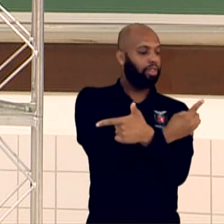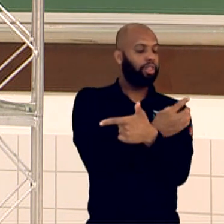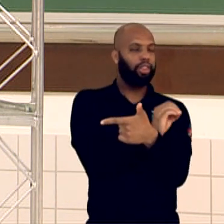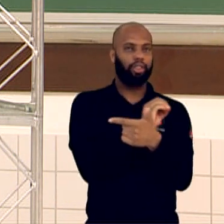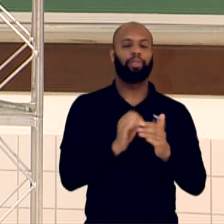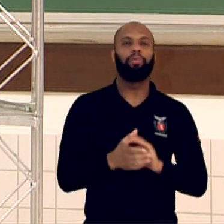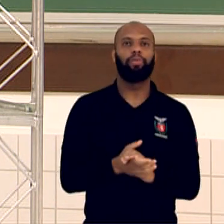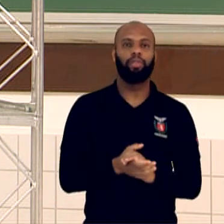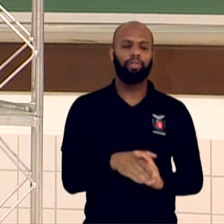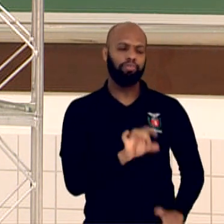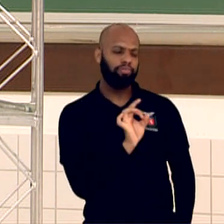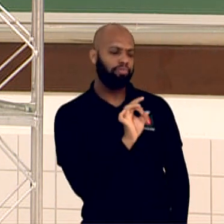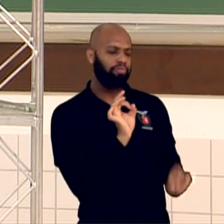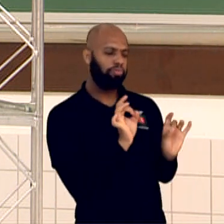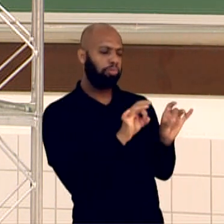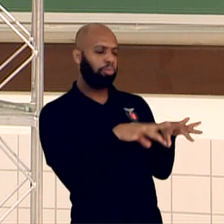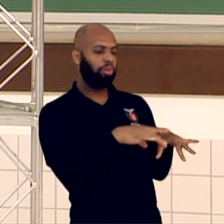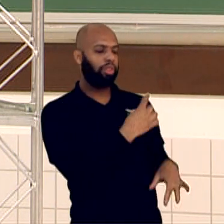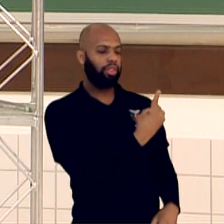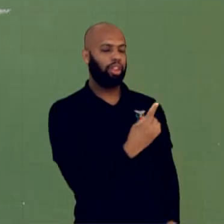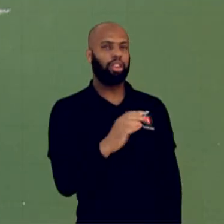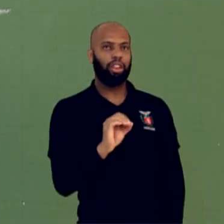significa isso? Significa que